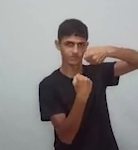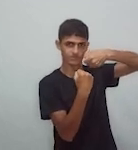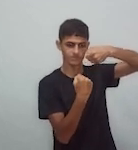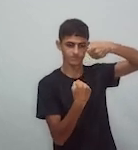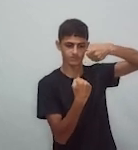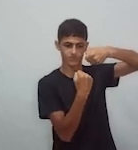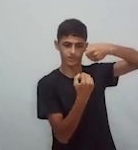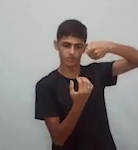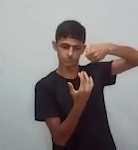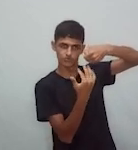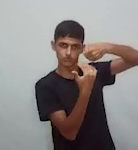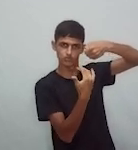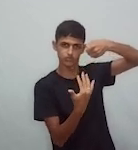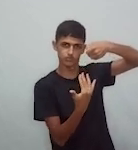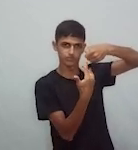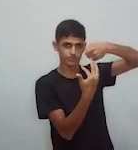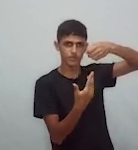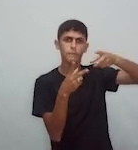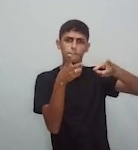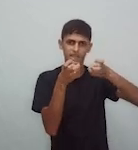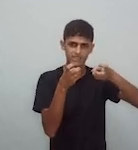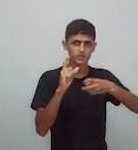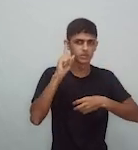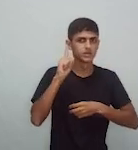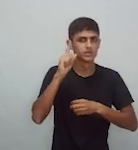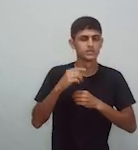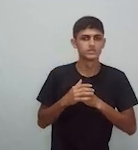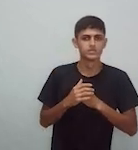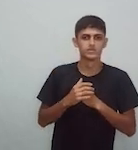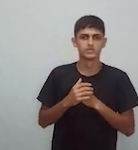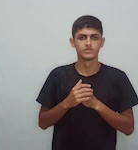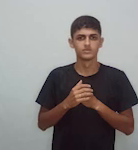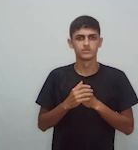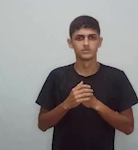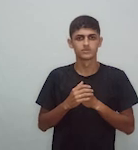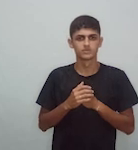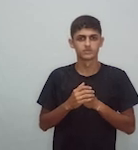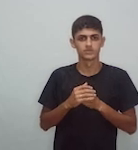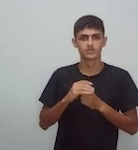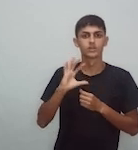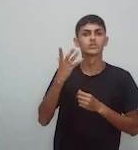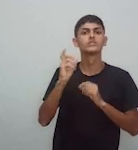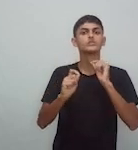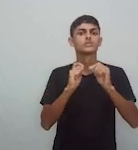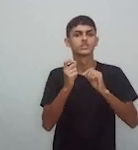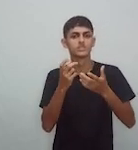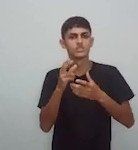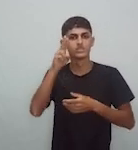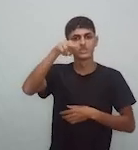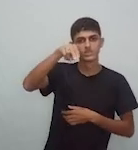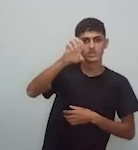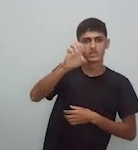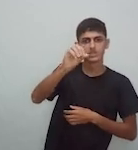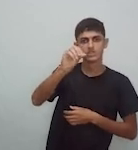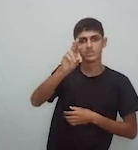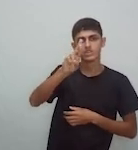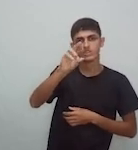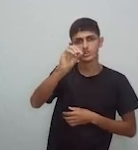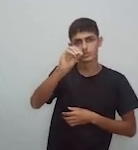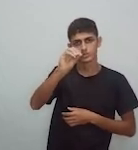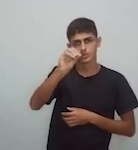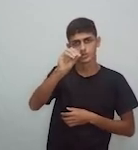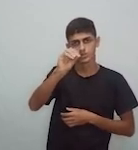transmitir informações. E essa transmissão de informações, ela acontece através de neurotransmissores. O que são